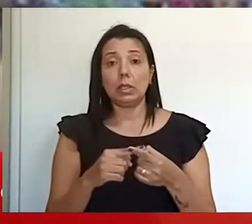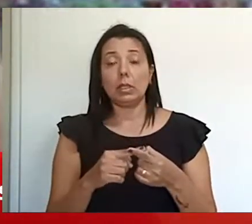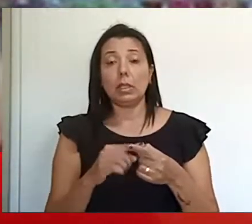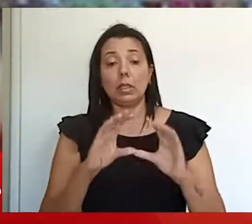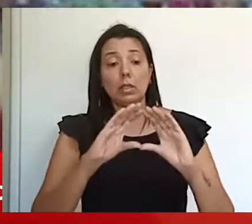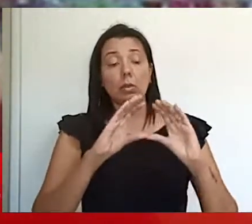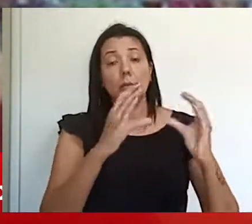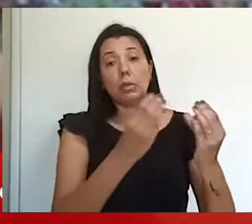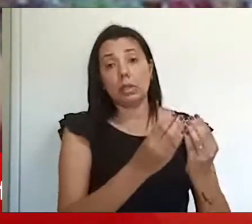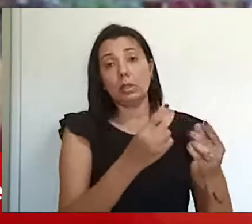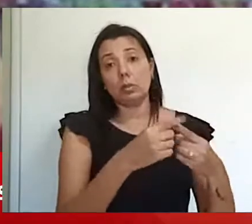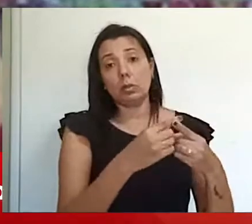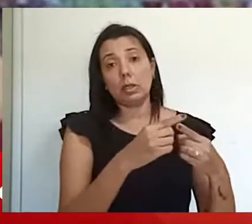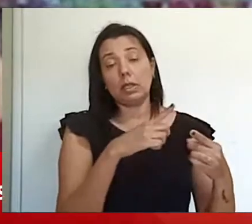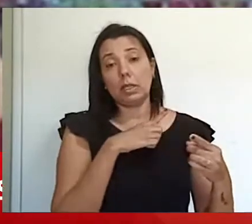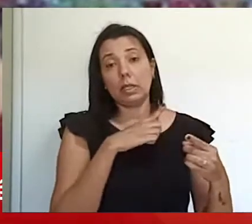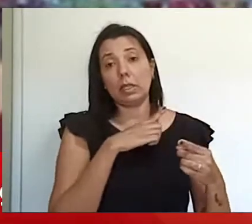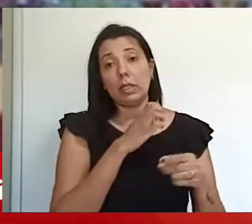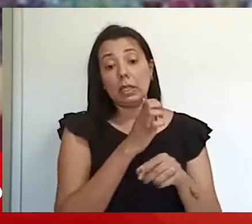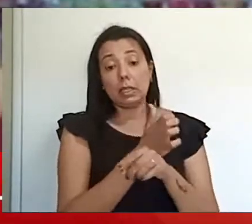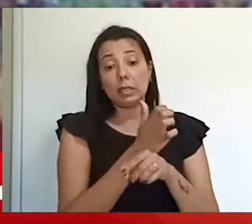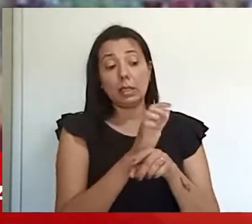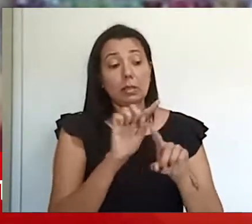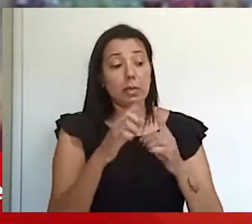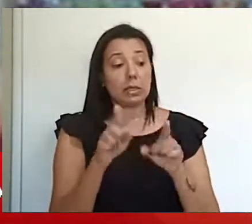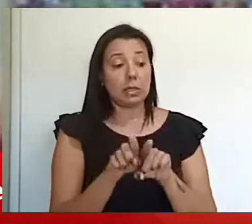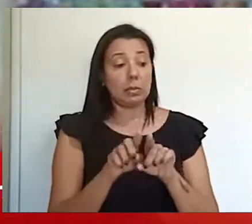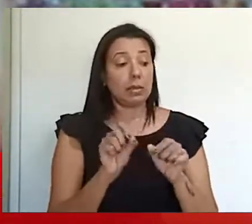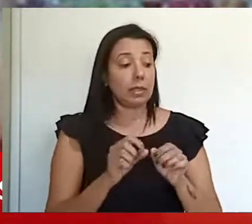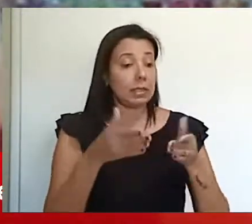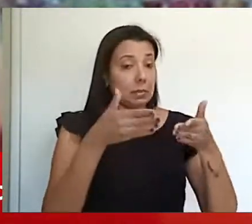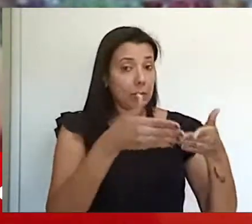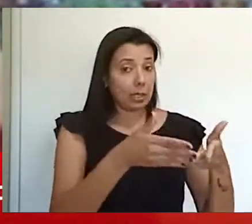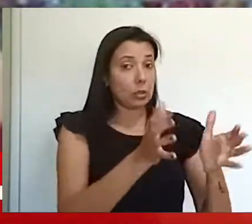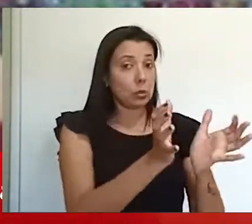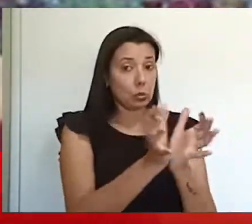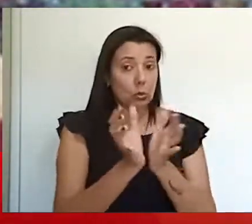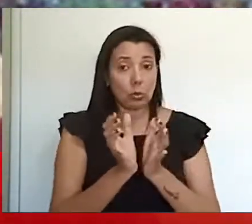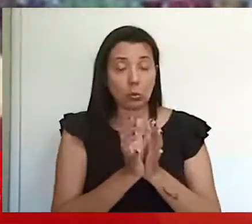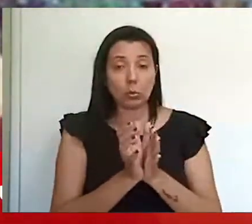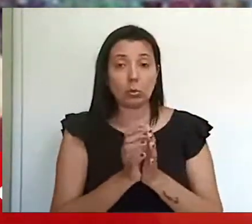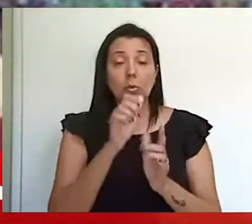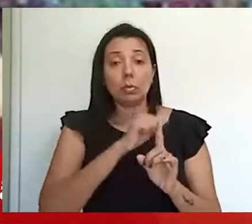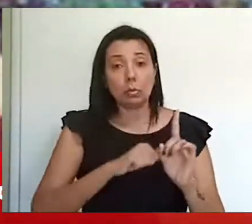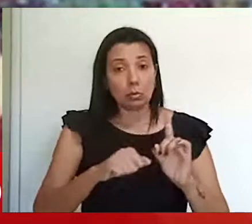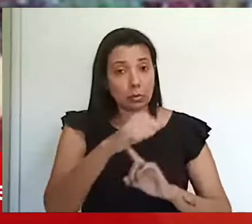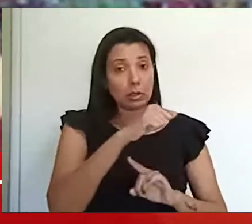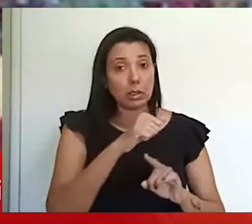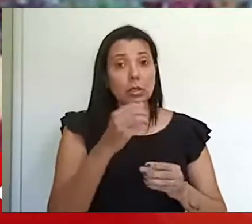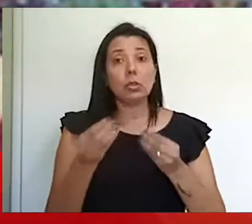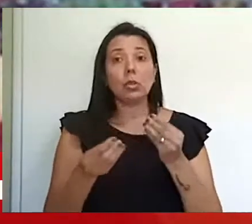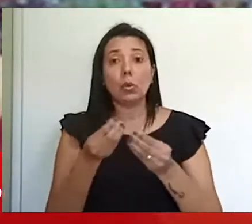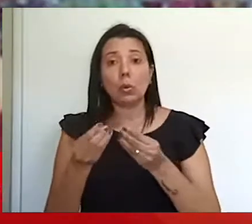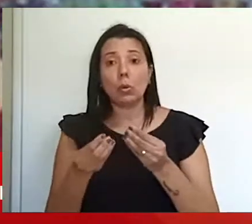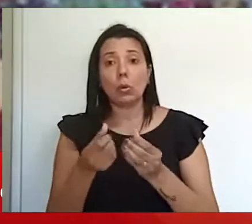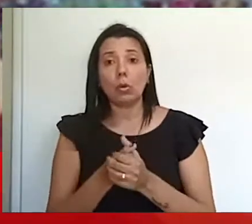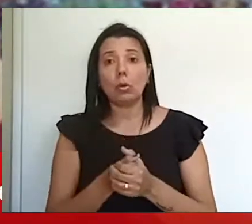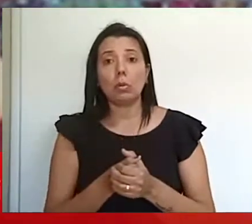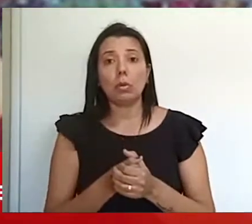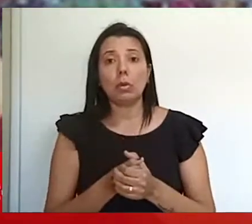têm estágio, mas porque eles fazem parte do conjunto da sociedade. Então, como é que a universidade, por exemplo,